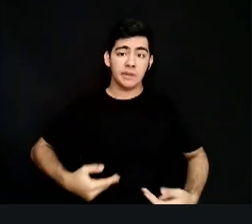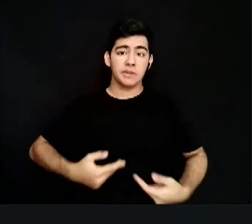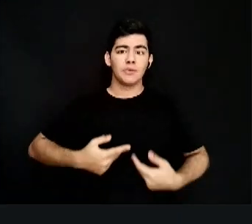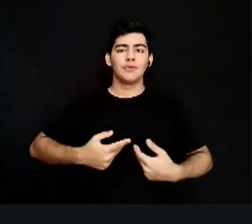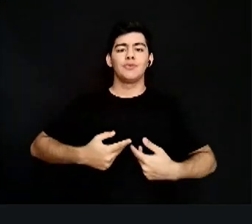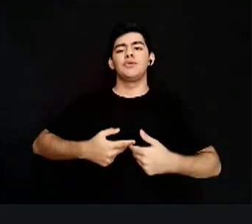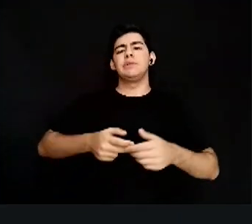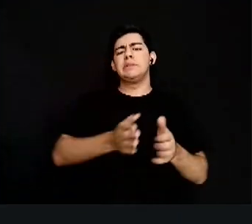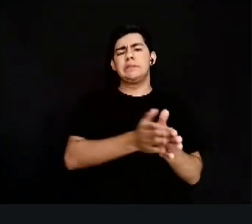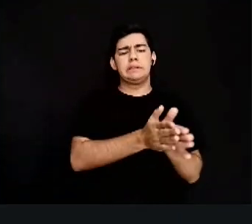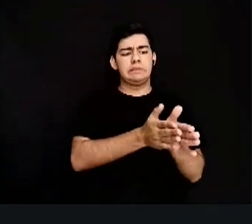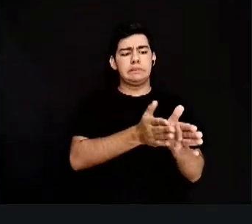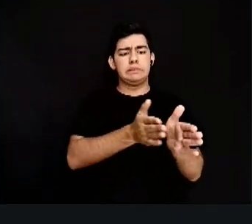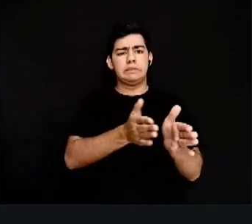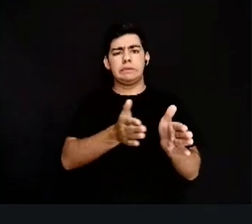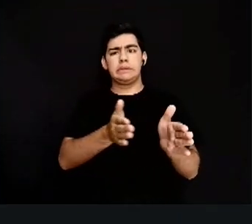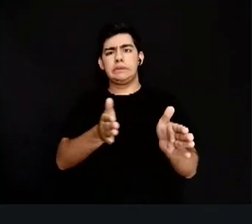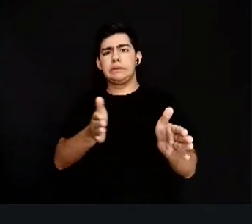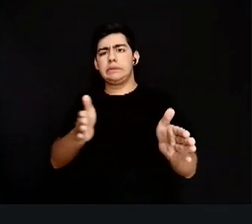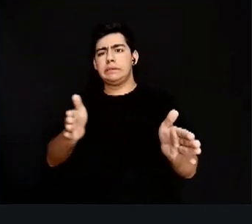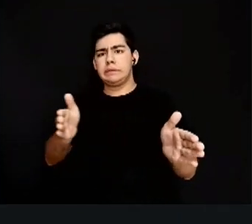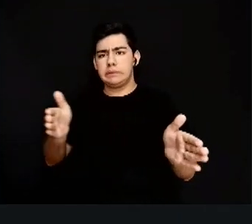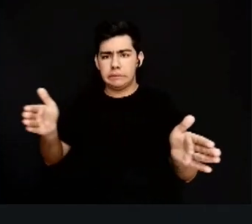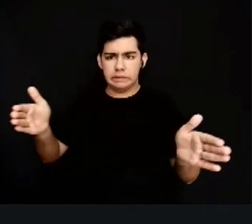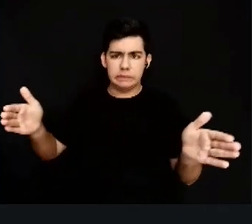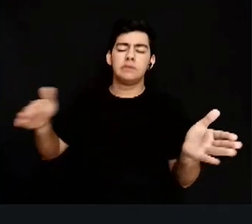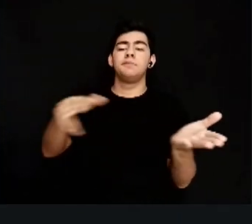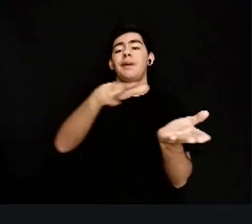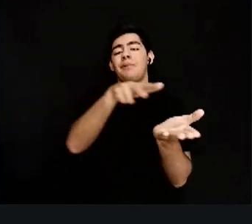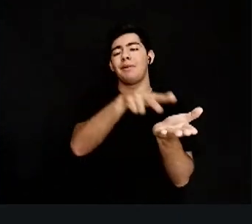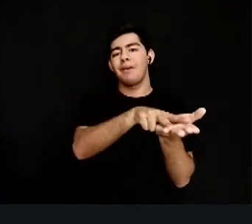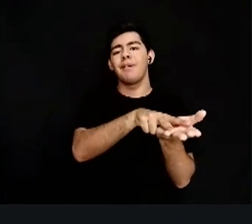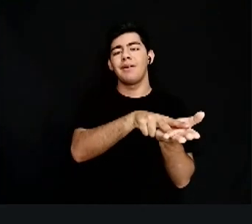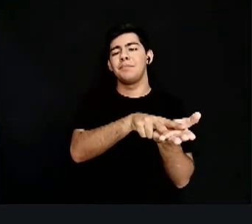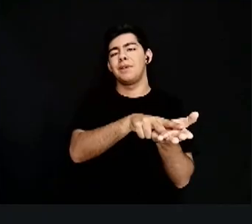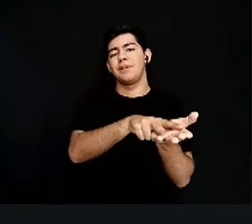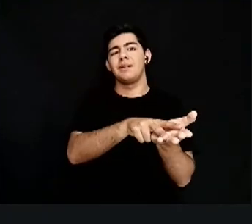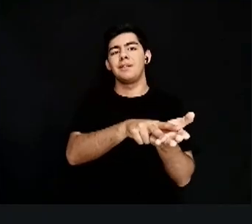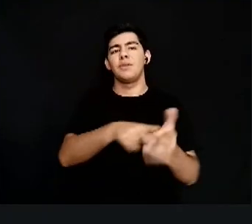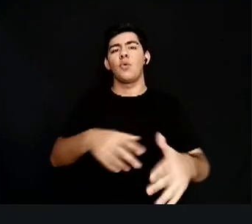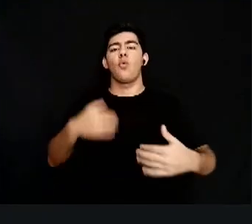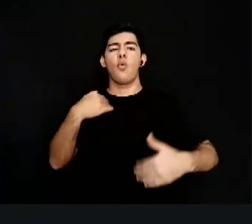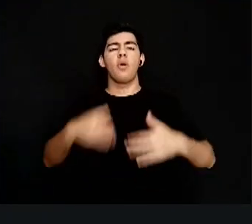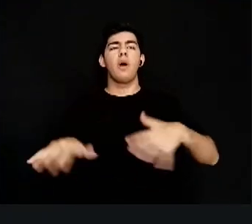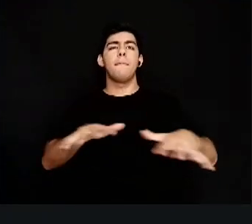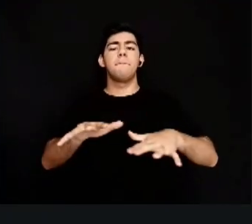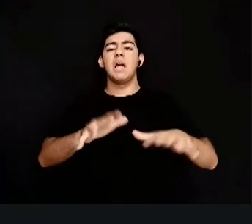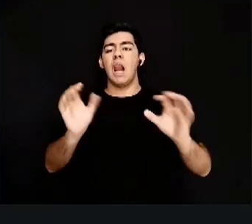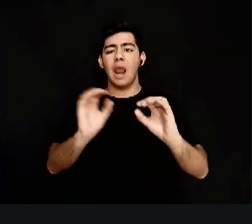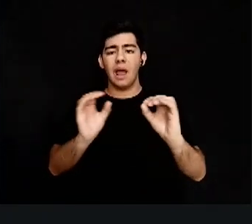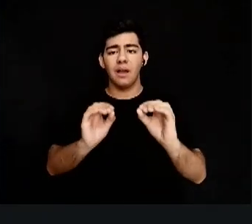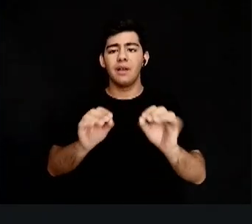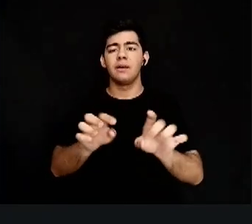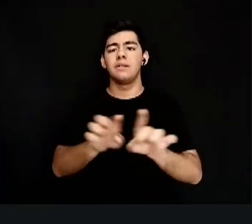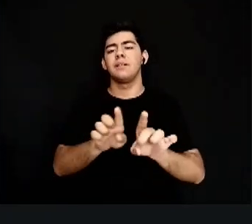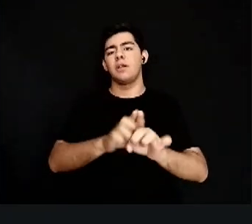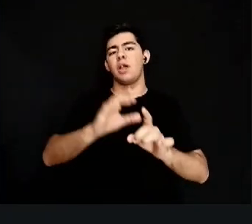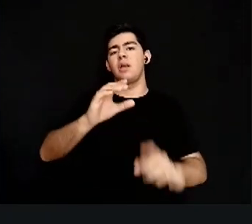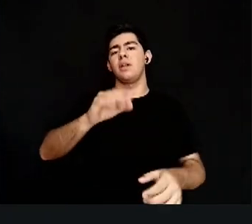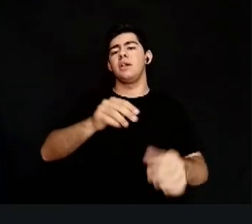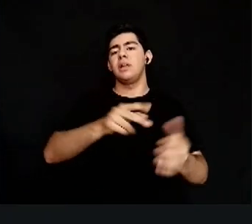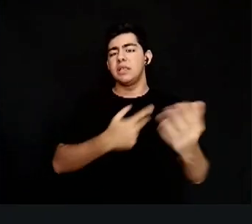cirurgias grandes, cirurgias em que o paciente fica acamado muito tempo, que ele fica sem se mexer muito tempo, né?